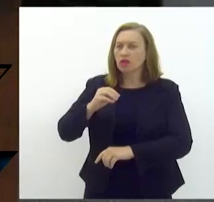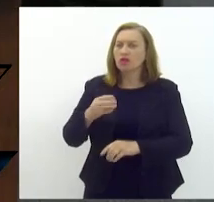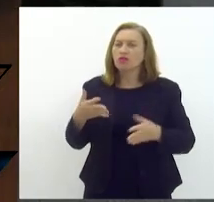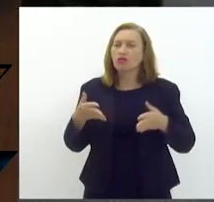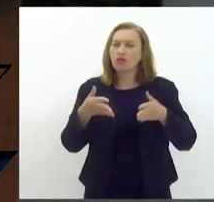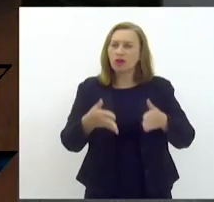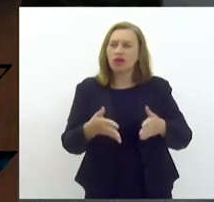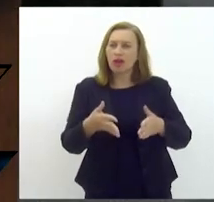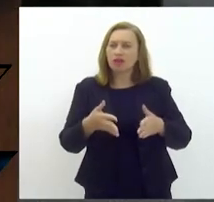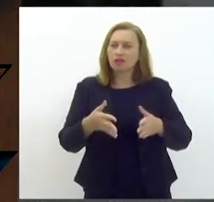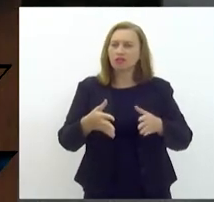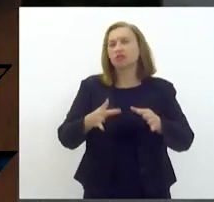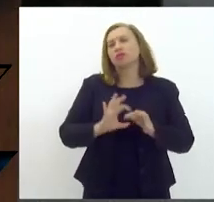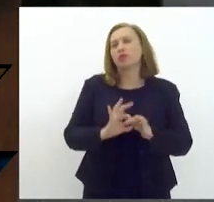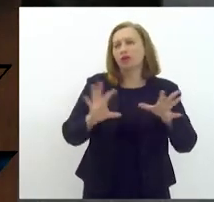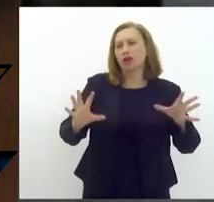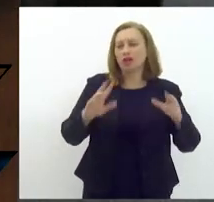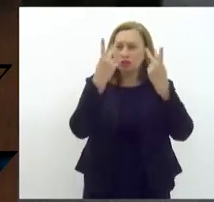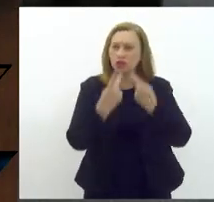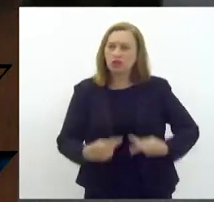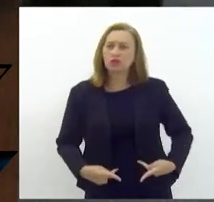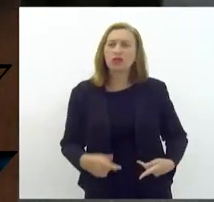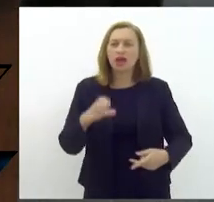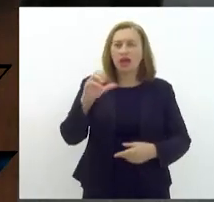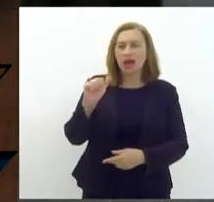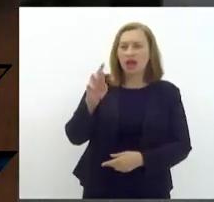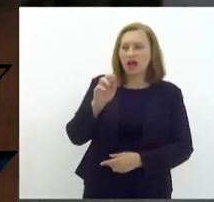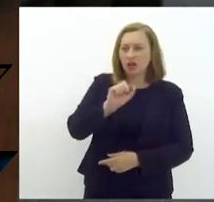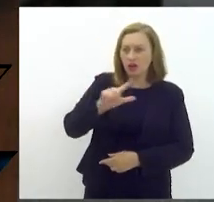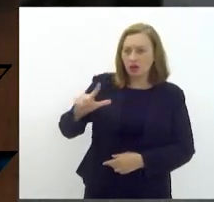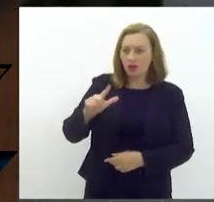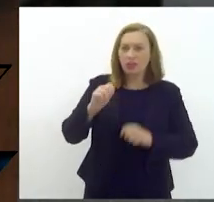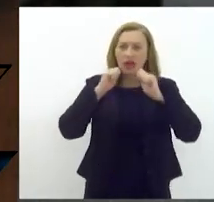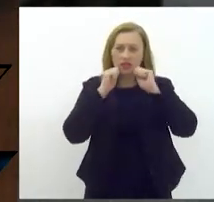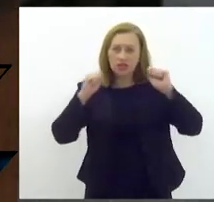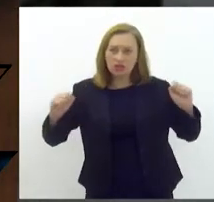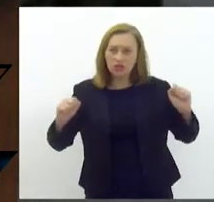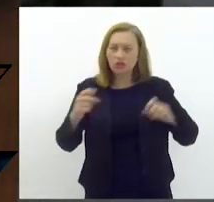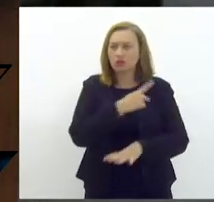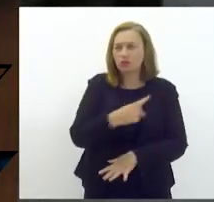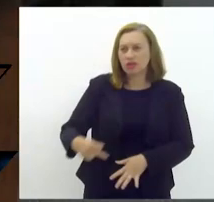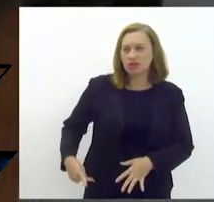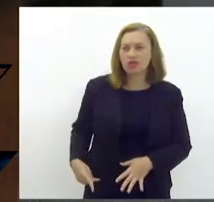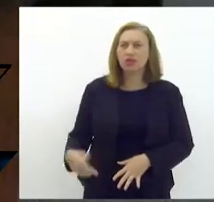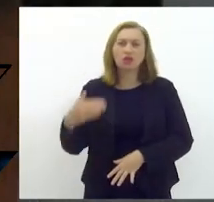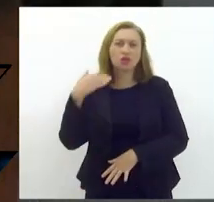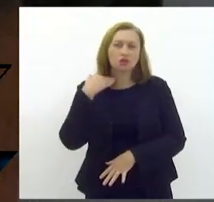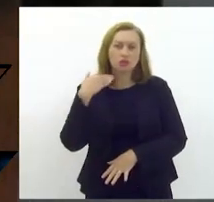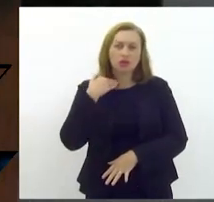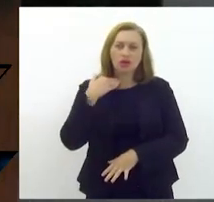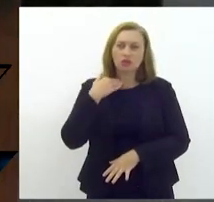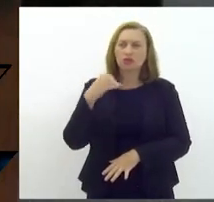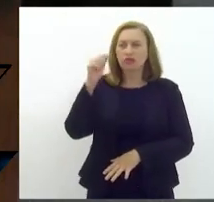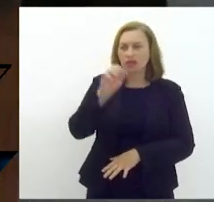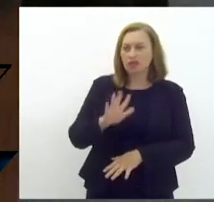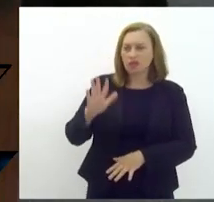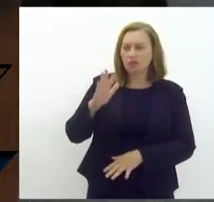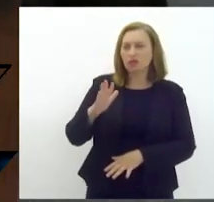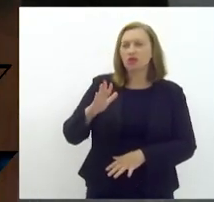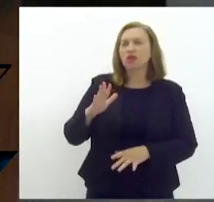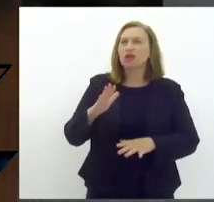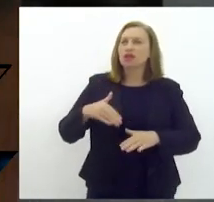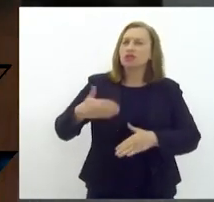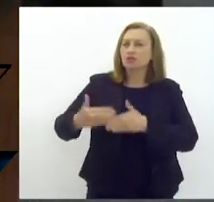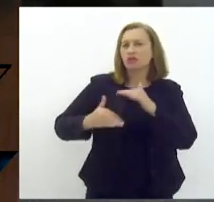democráticas e humanitárias atualmente cara o proner é assessora internacional do presidente do Banco Nacional de desenvolvimento econômico social